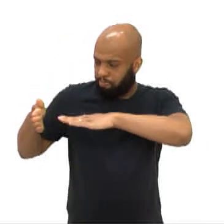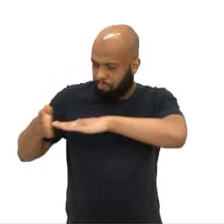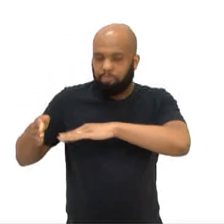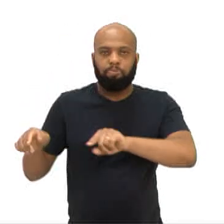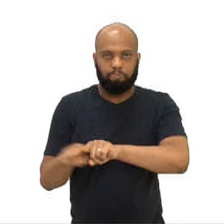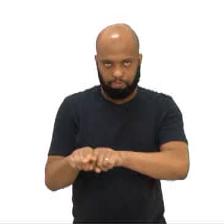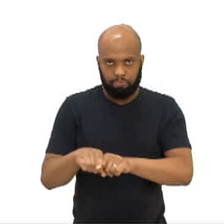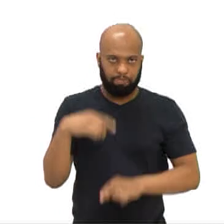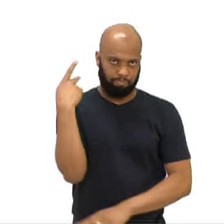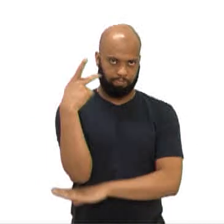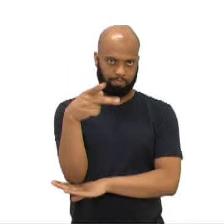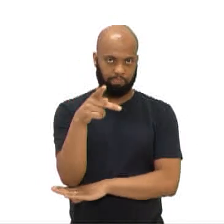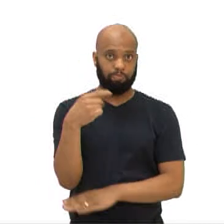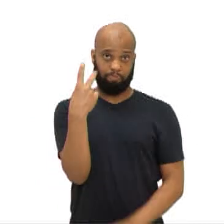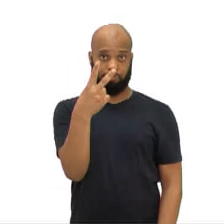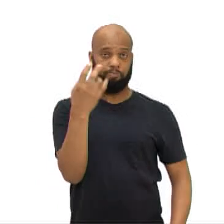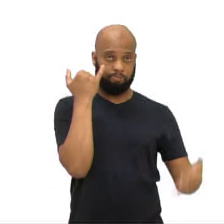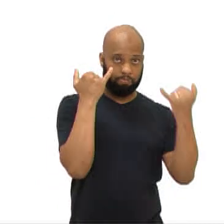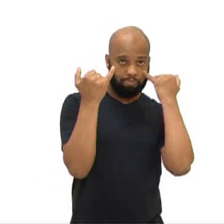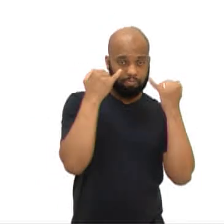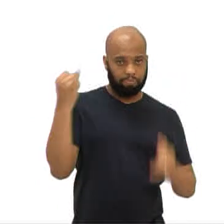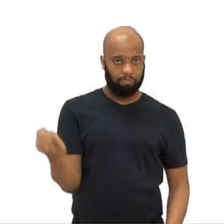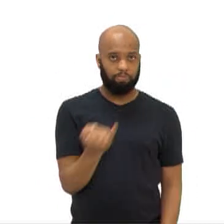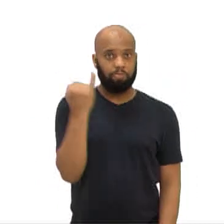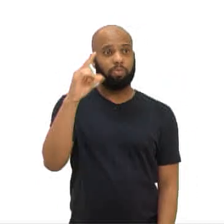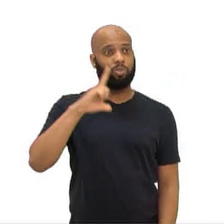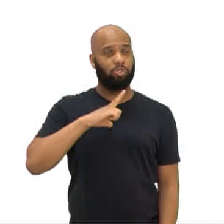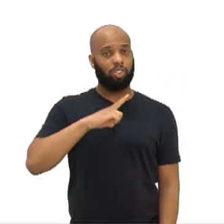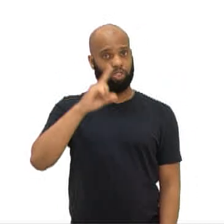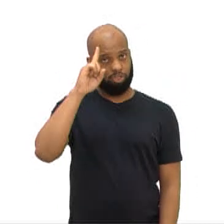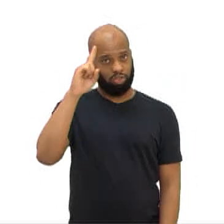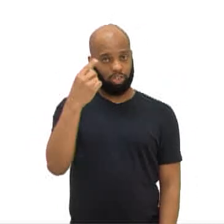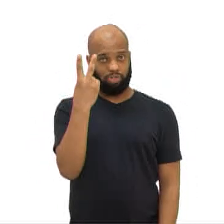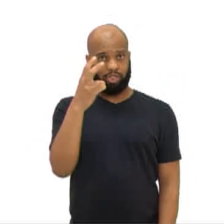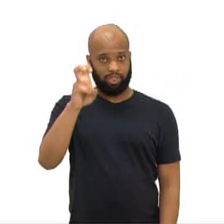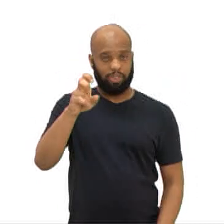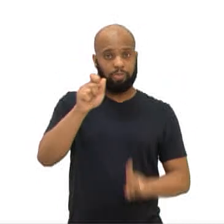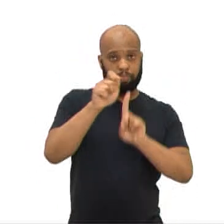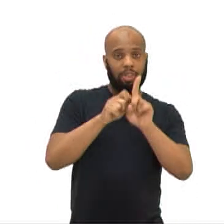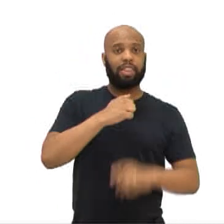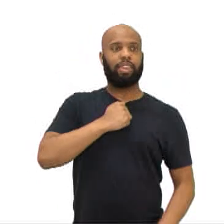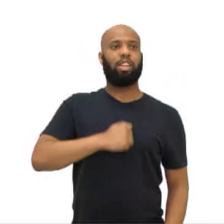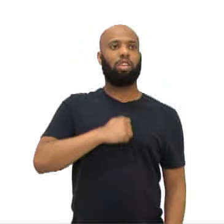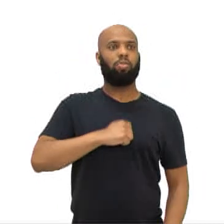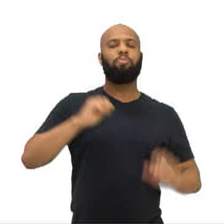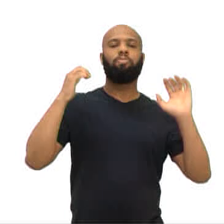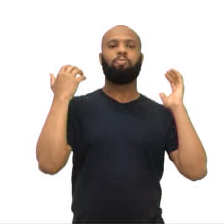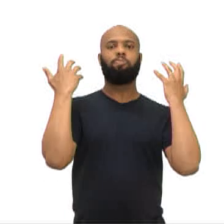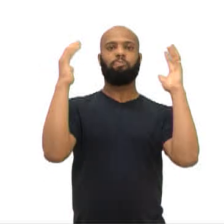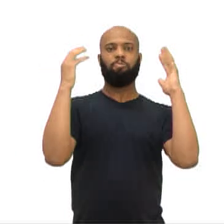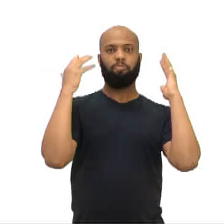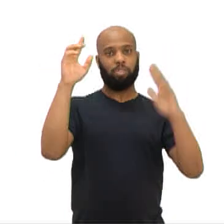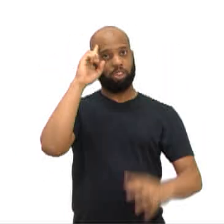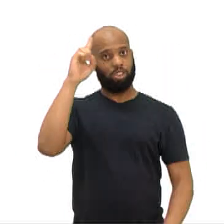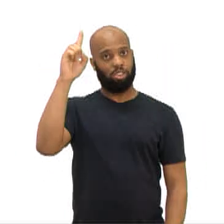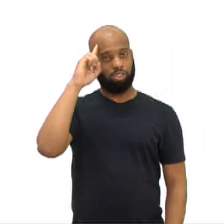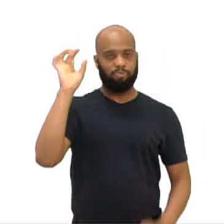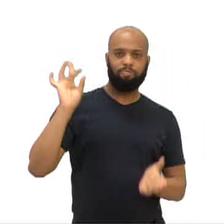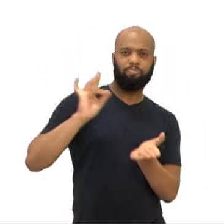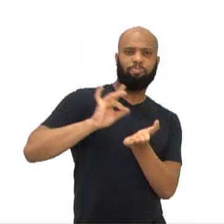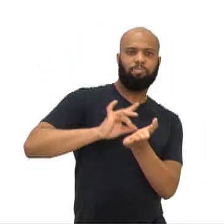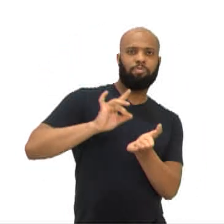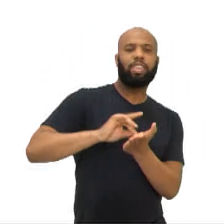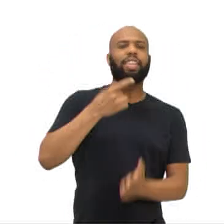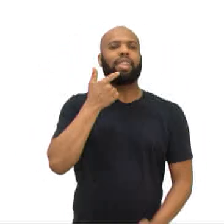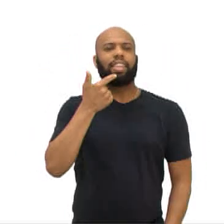dados muito importantes. El 25 de agosto, del mês de agosto, se comemora o Dia Nacional do Idioma Guarani. Olha